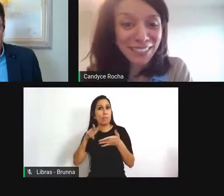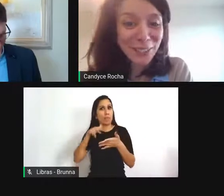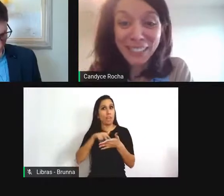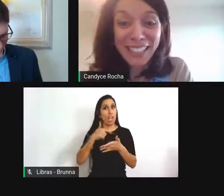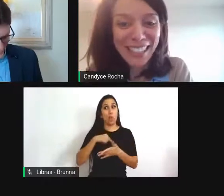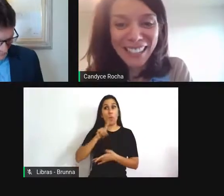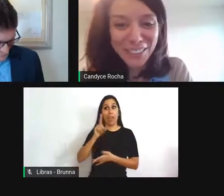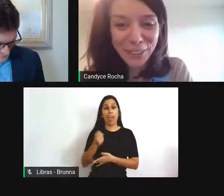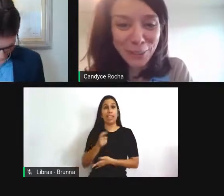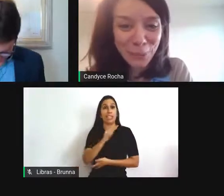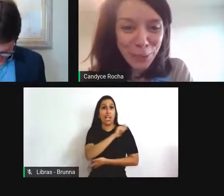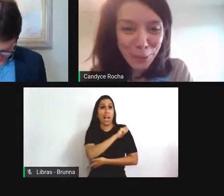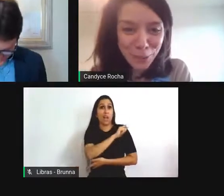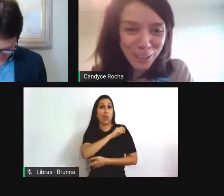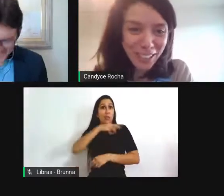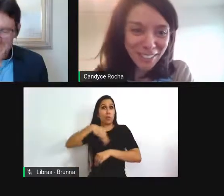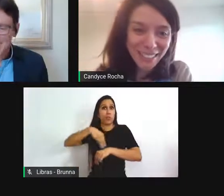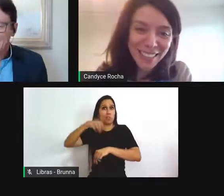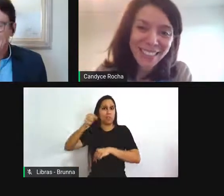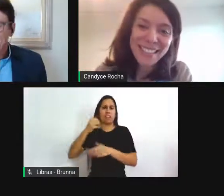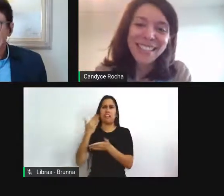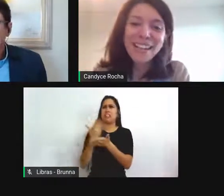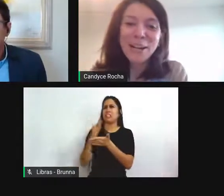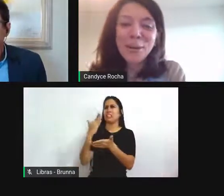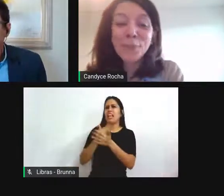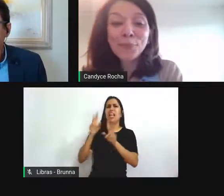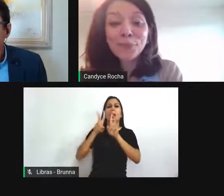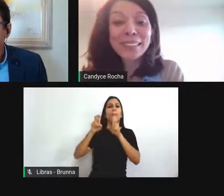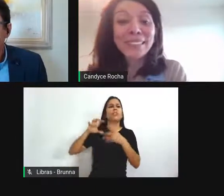do mestrado e não tem nada a ver com o Banco Mundial.